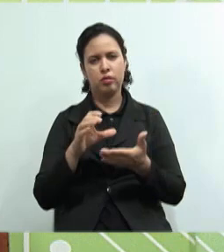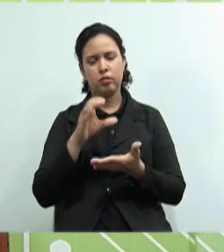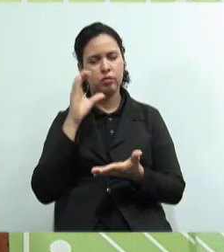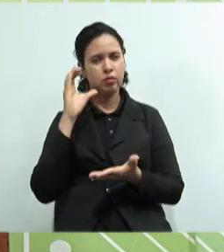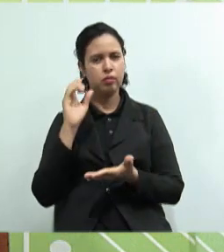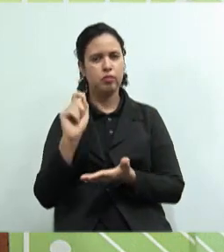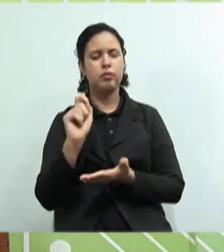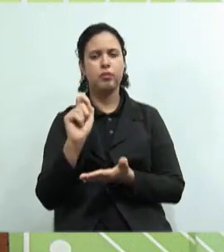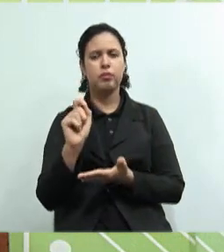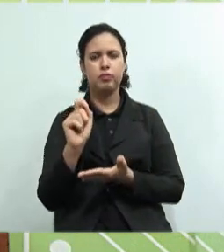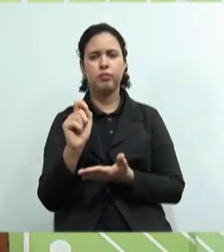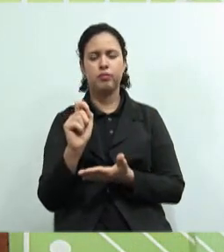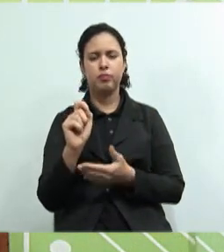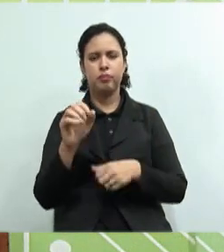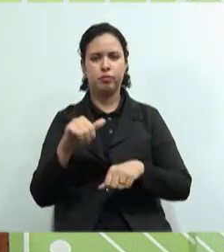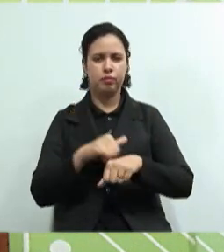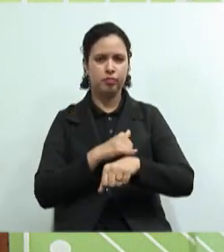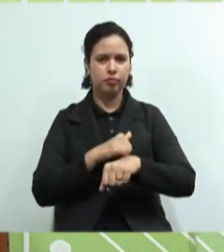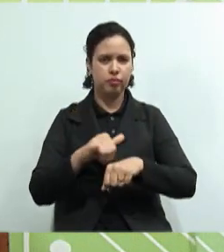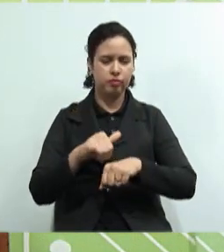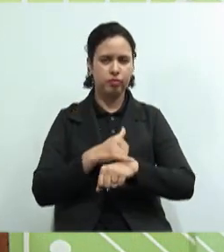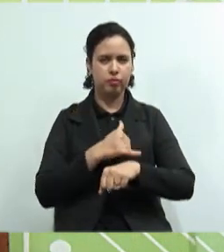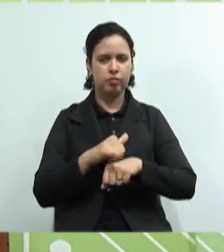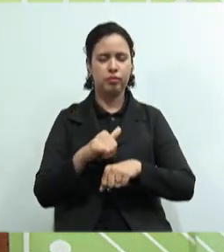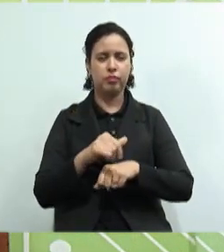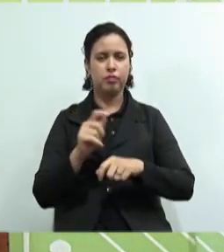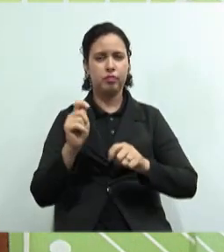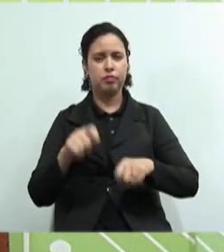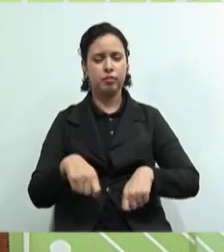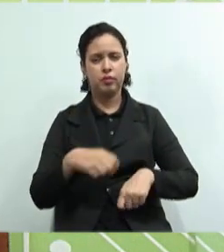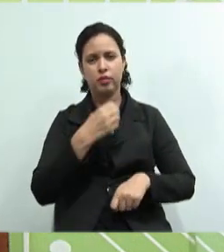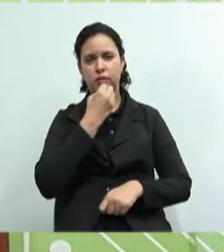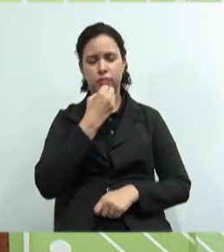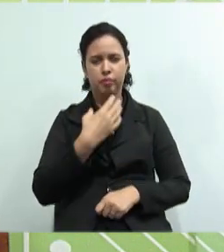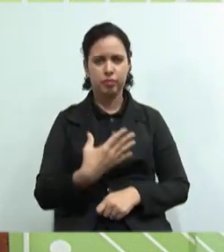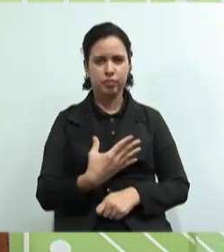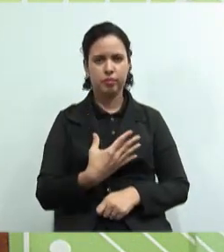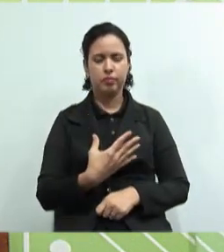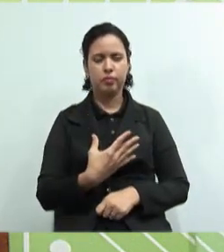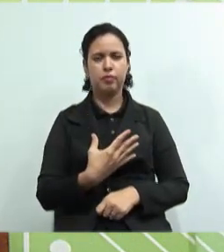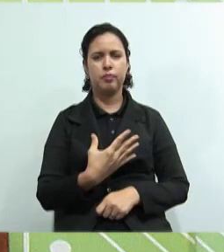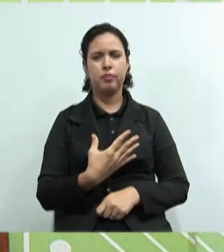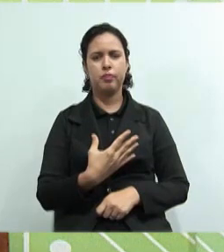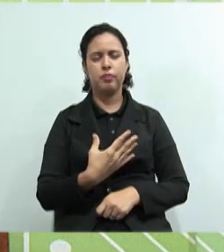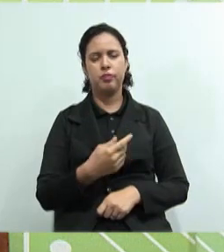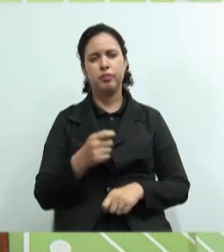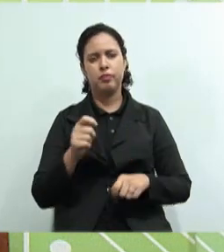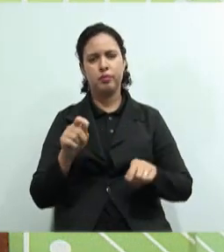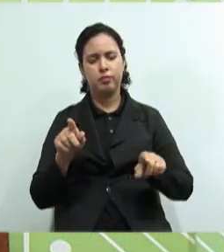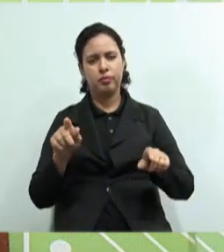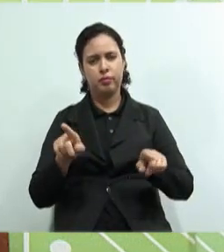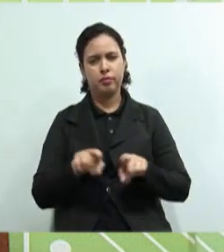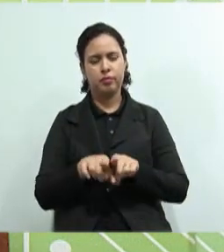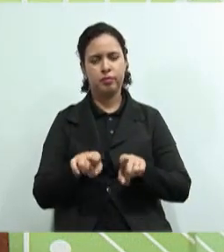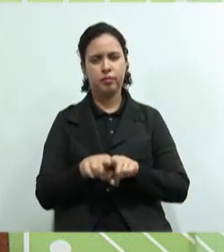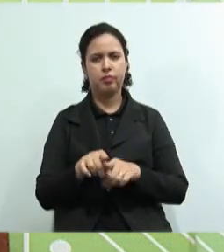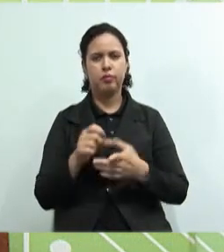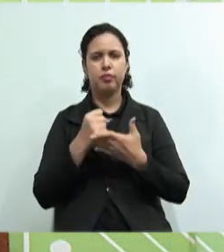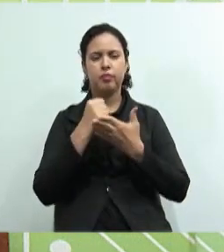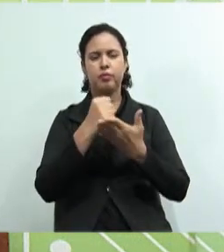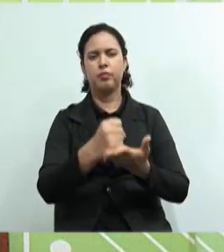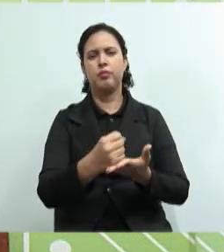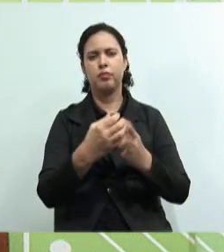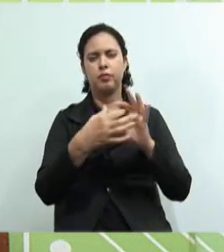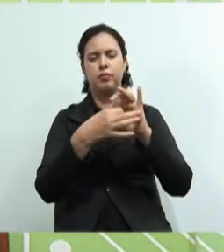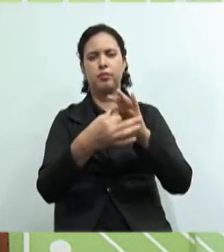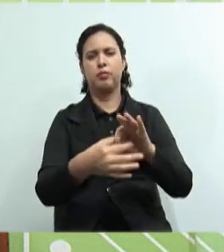estratégia. Então nós estamos trazendo aqui uma estratégia que funciona muito bem na busca do lucro e que pode funcionar muito melhor porque está aliada